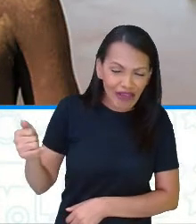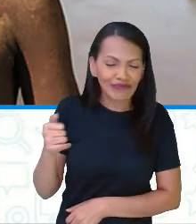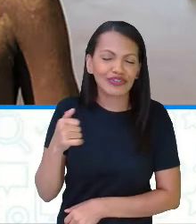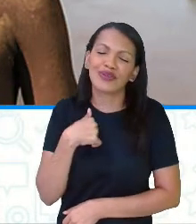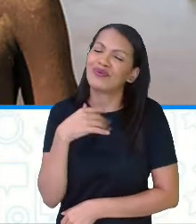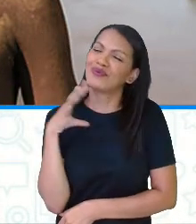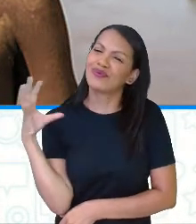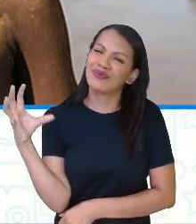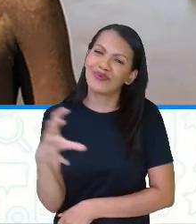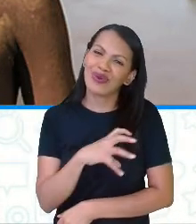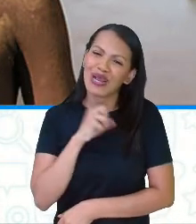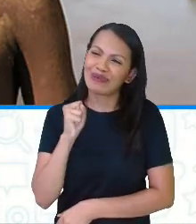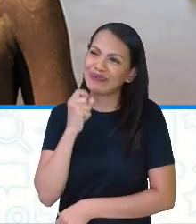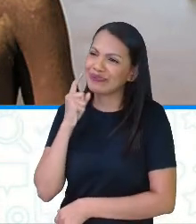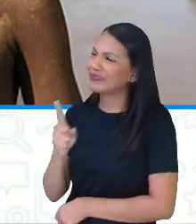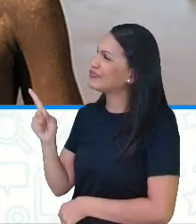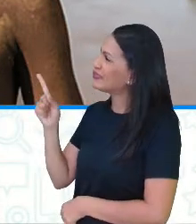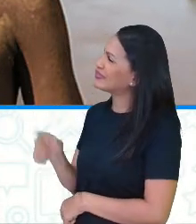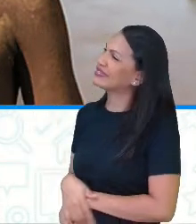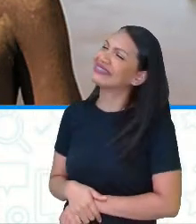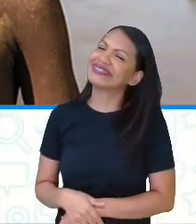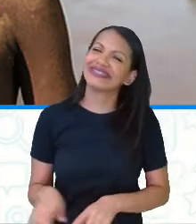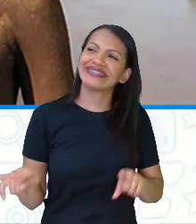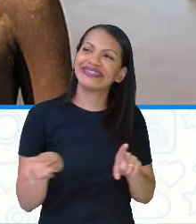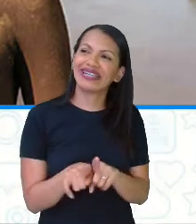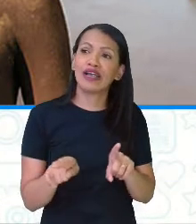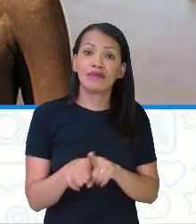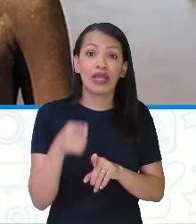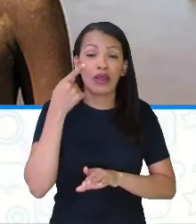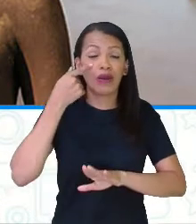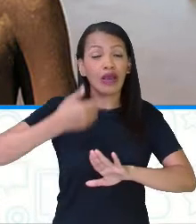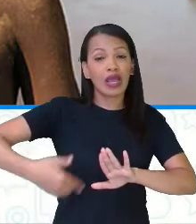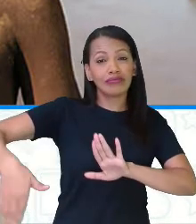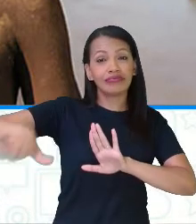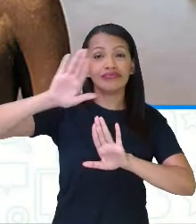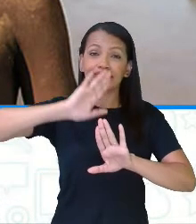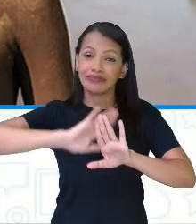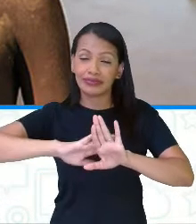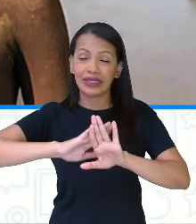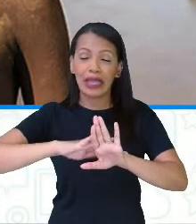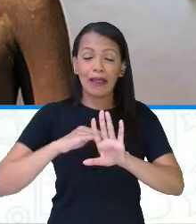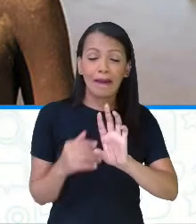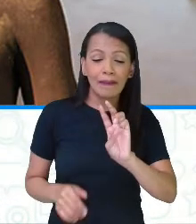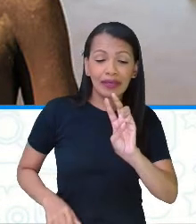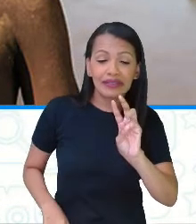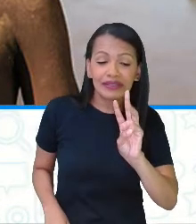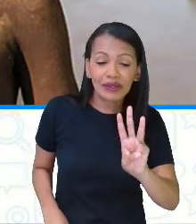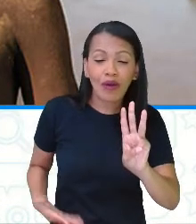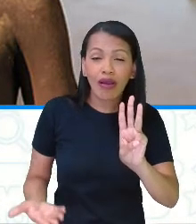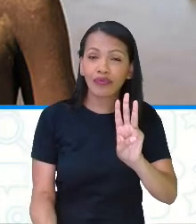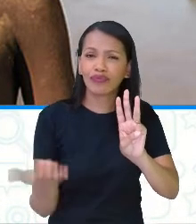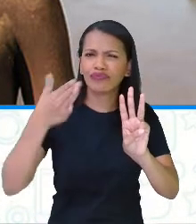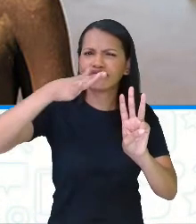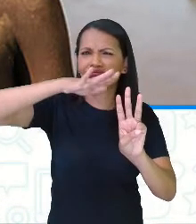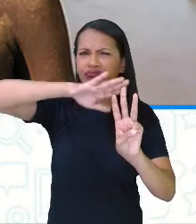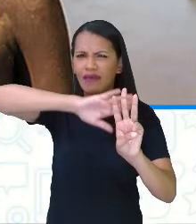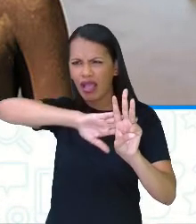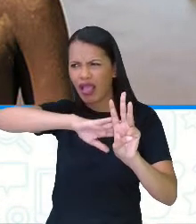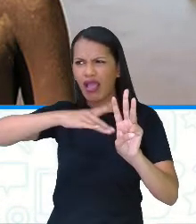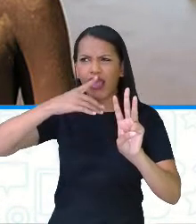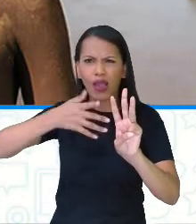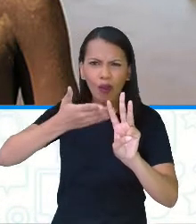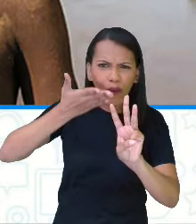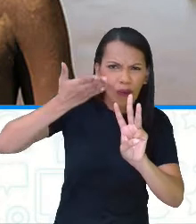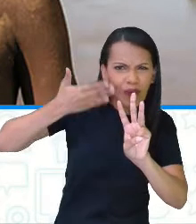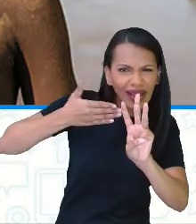ela maravilhosa. Fora aqui a parte de trás, né? Olha, eles estão em um local verde, bonito, com sol azulzão